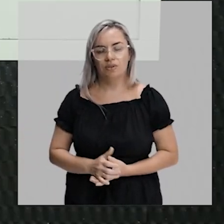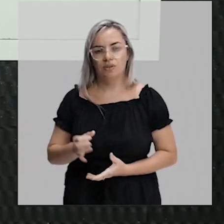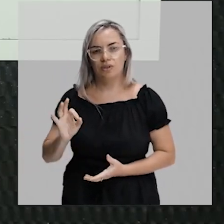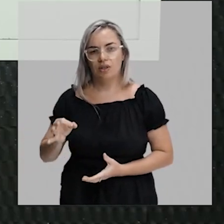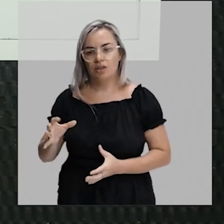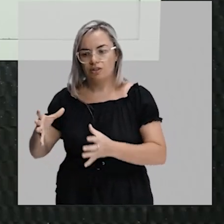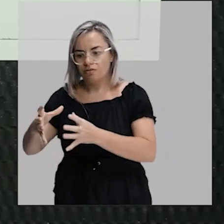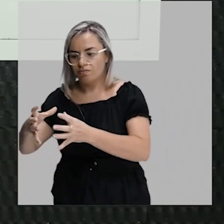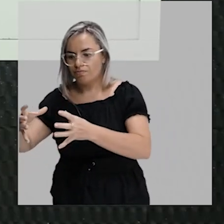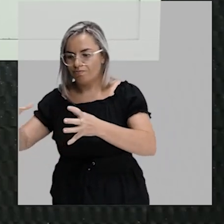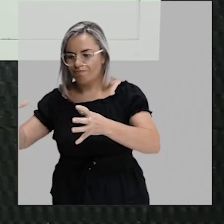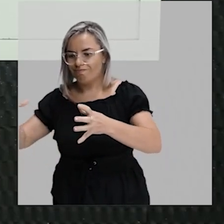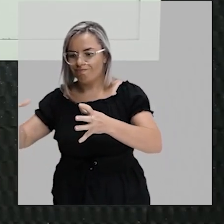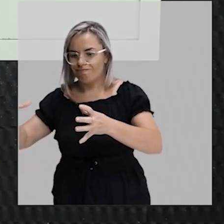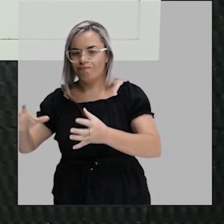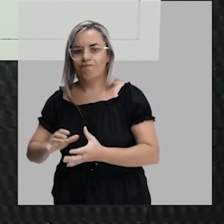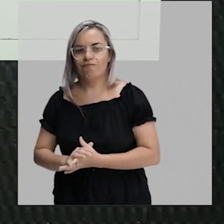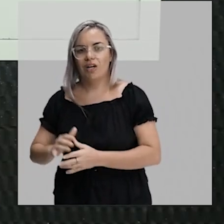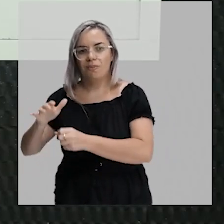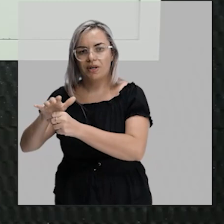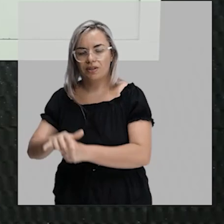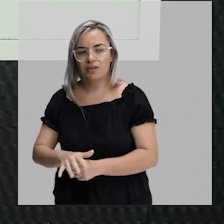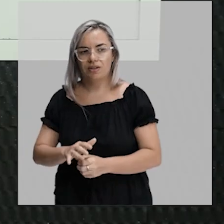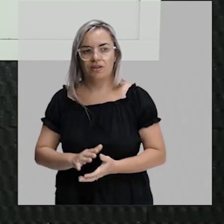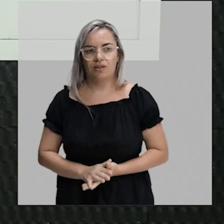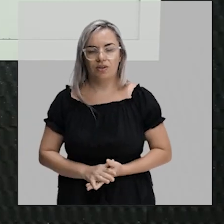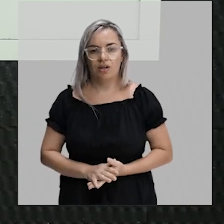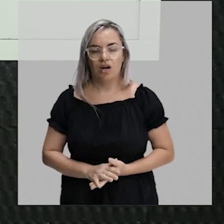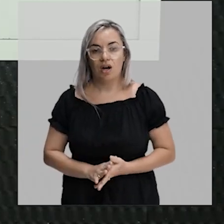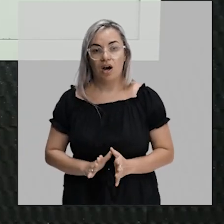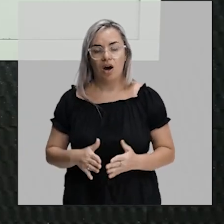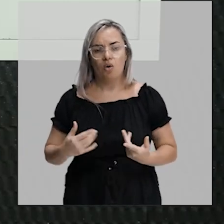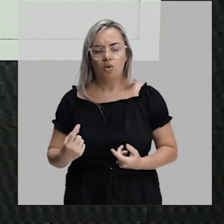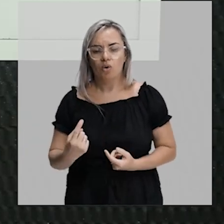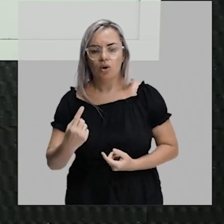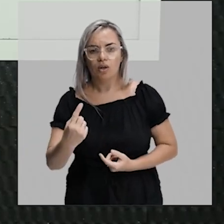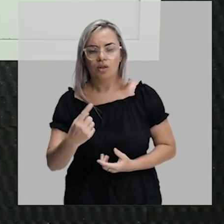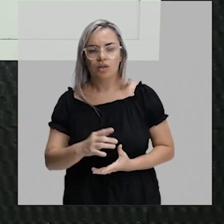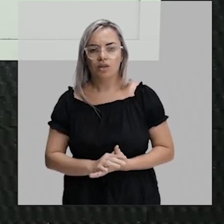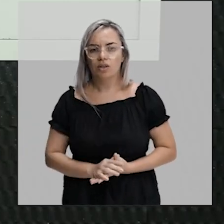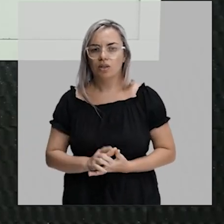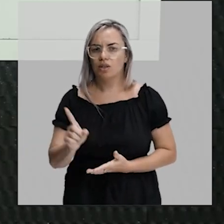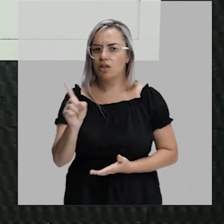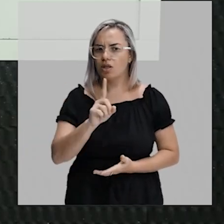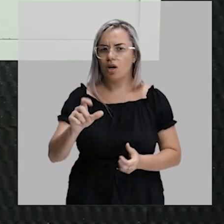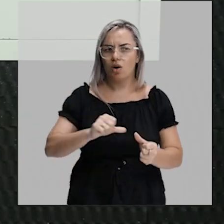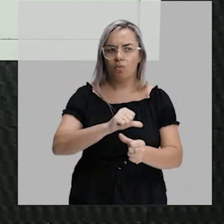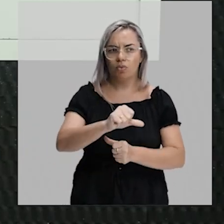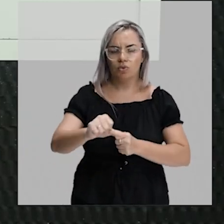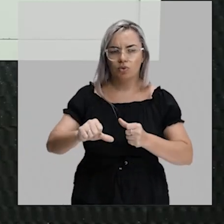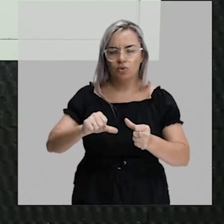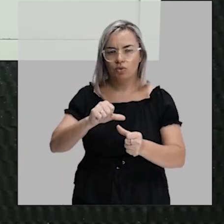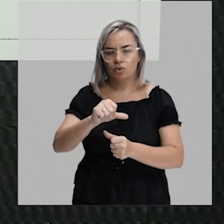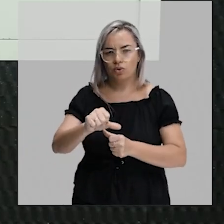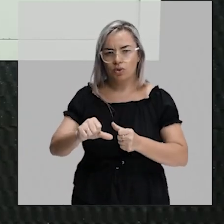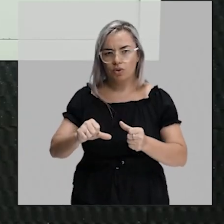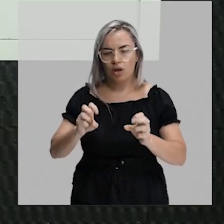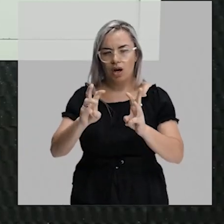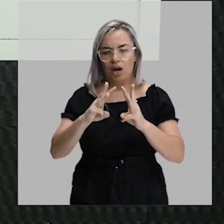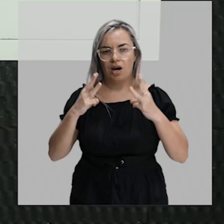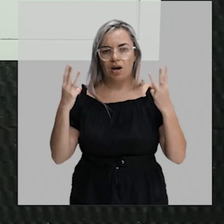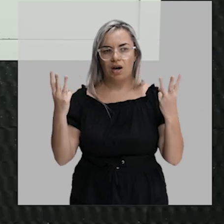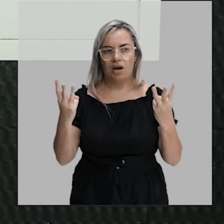A única coisa que não vai mudar, vocês vão perceber aí, vai ser o número de mols, né? Vai ser a massa. Certo? O número de mols